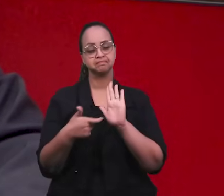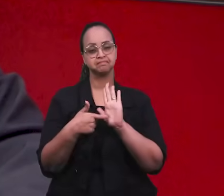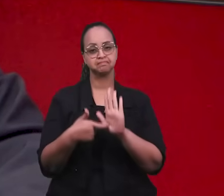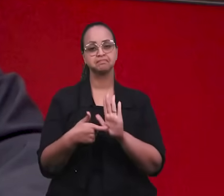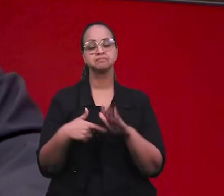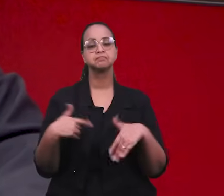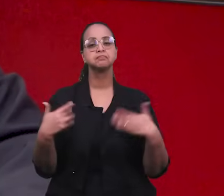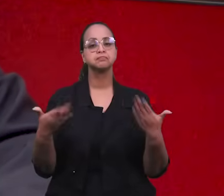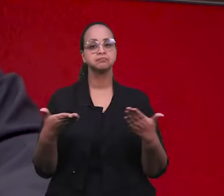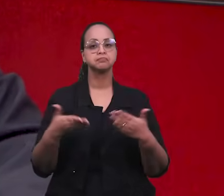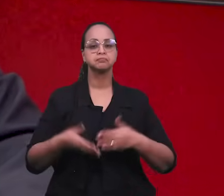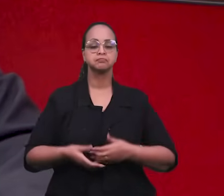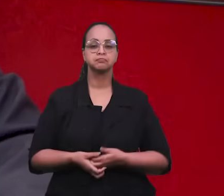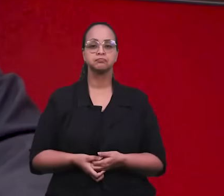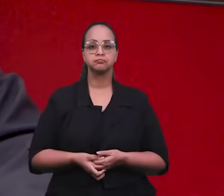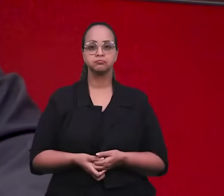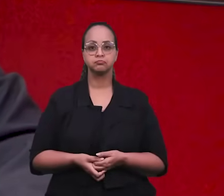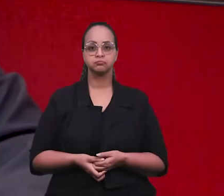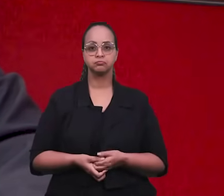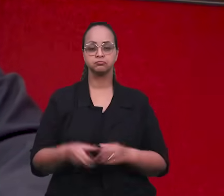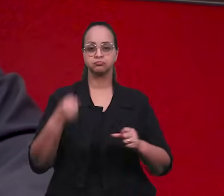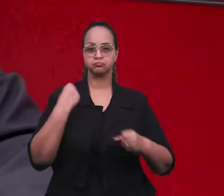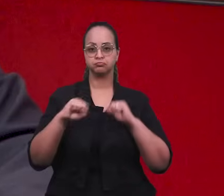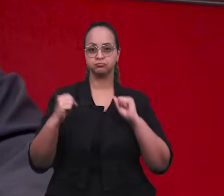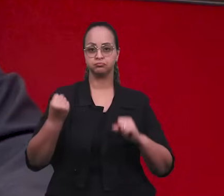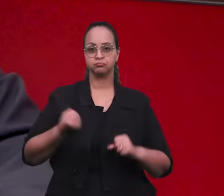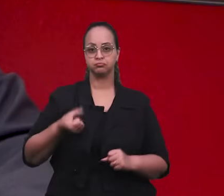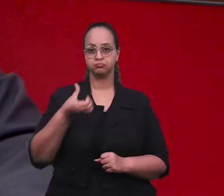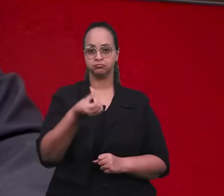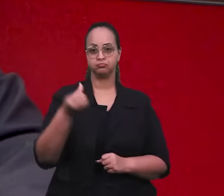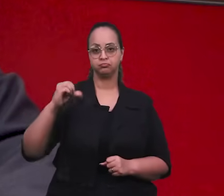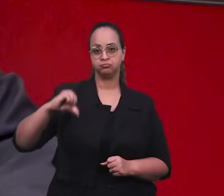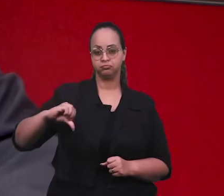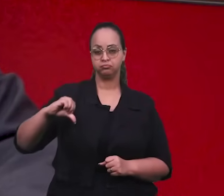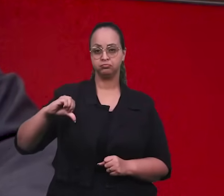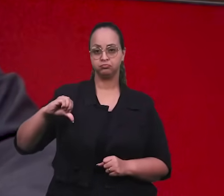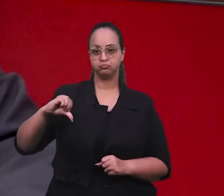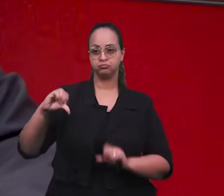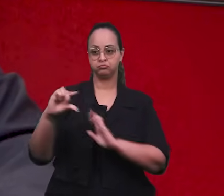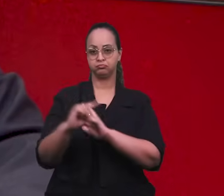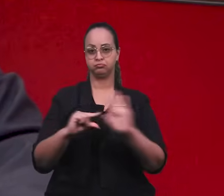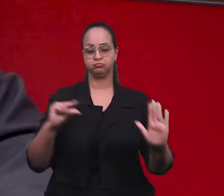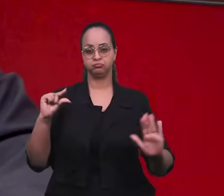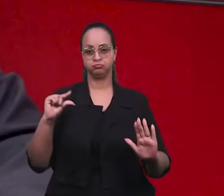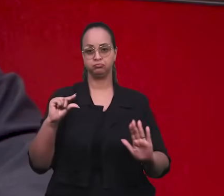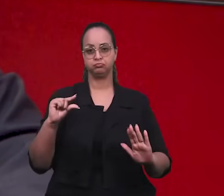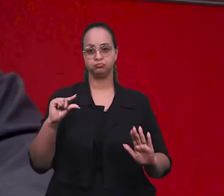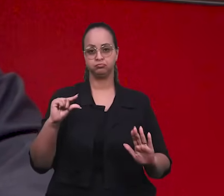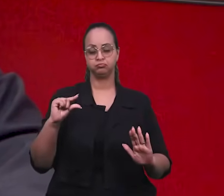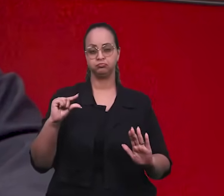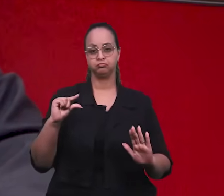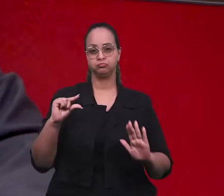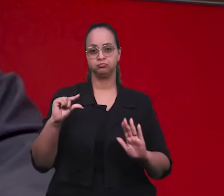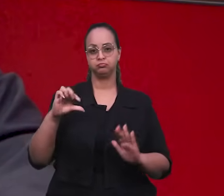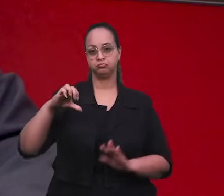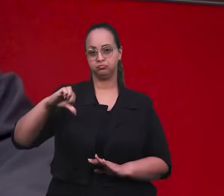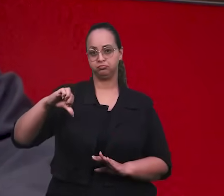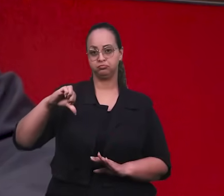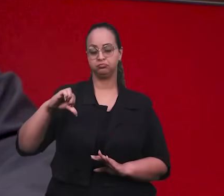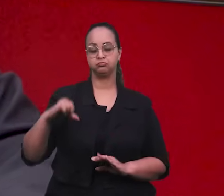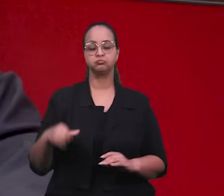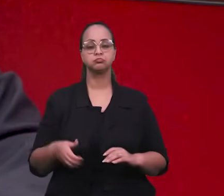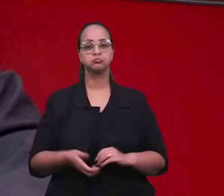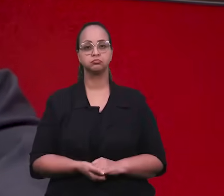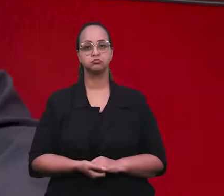texto da palavra de Deus, da Bíblia, no Salmos 69, primeira parte do versículo